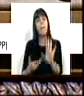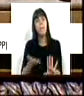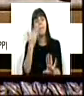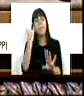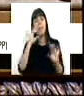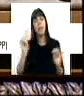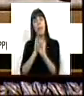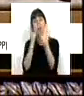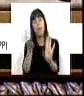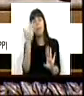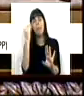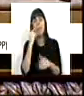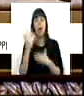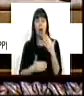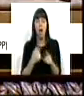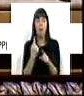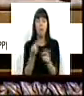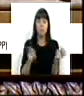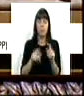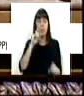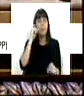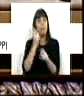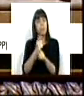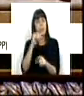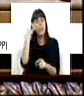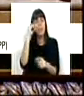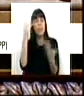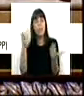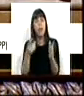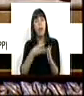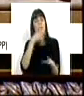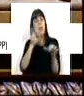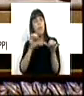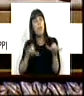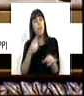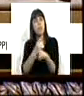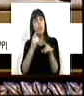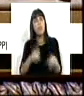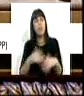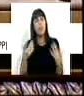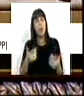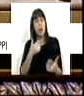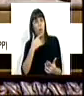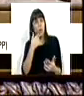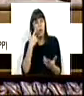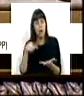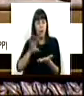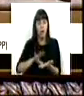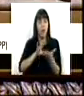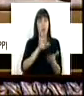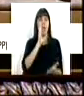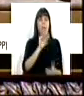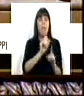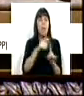por esclarecer. Subsistem muitos factos por apurar, nomeadamente os fundamentos que justificaram e levaram à recapitalização do